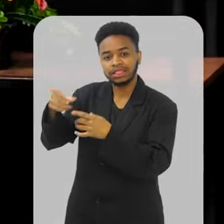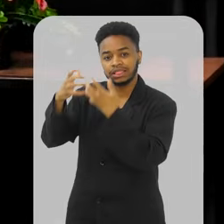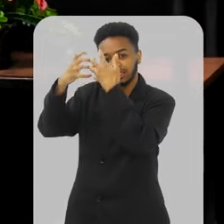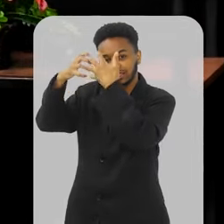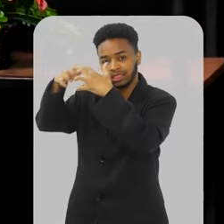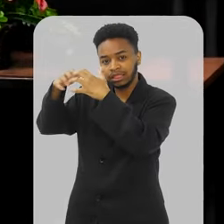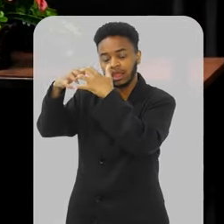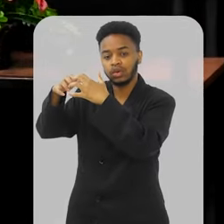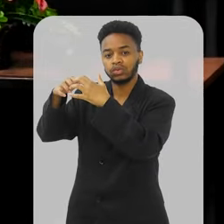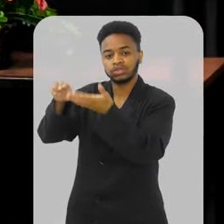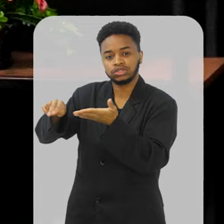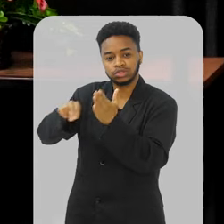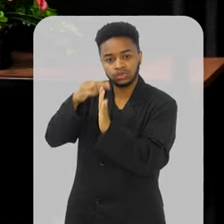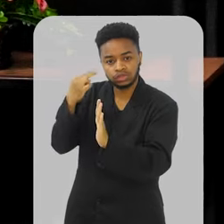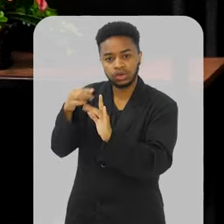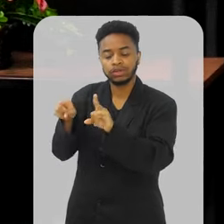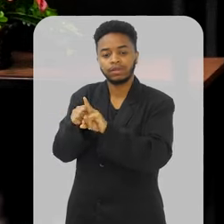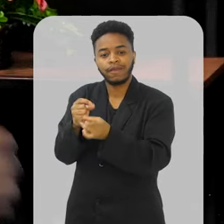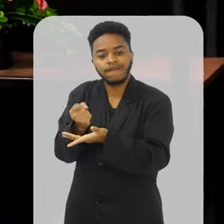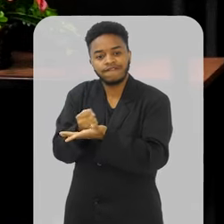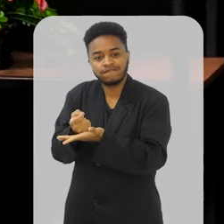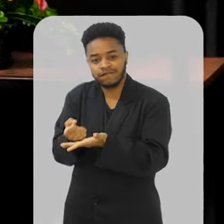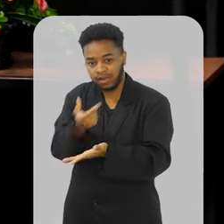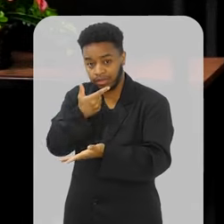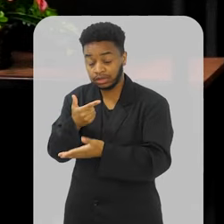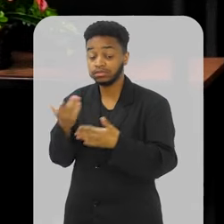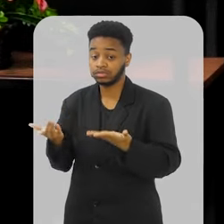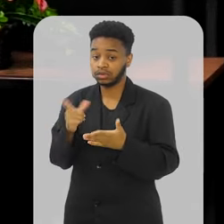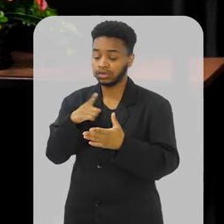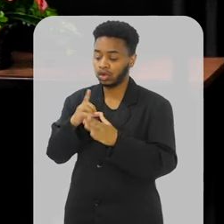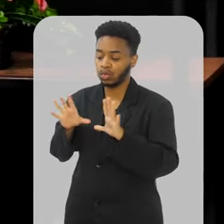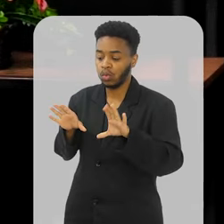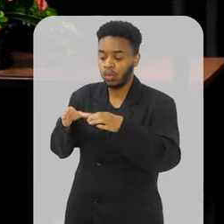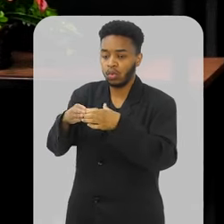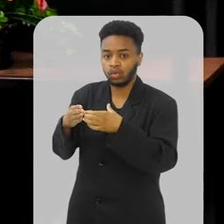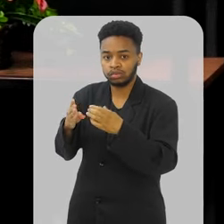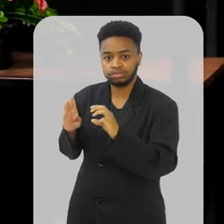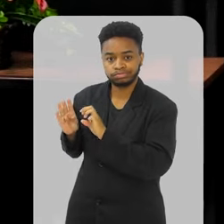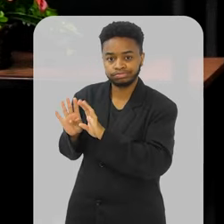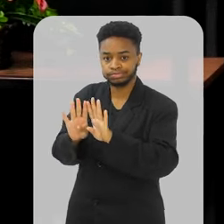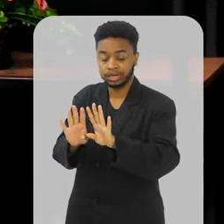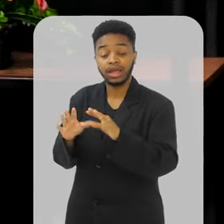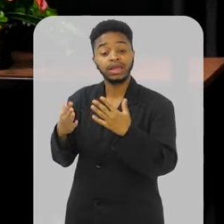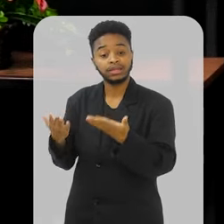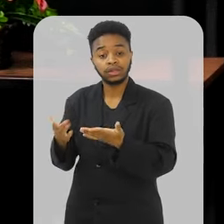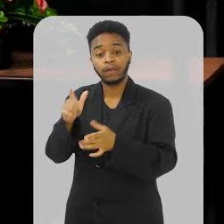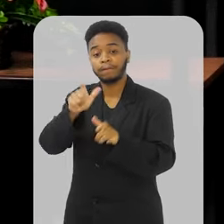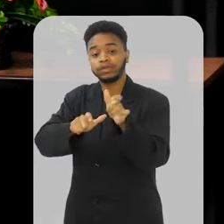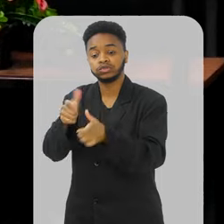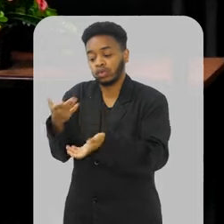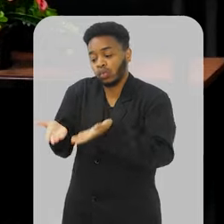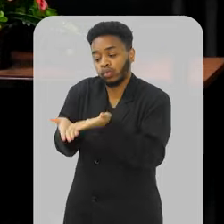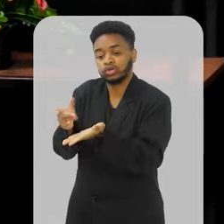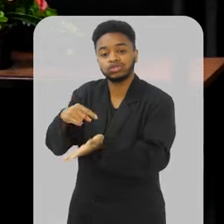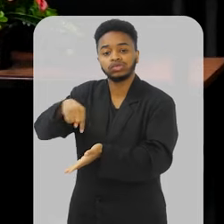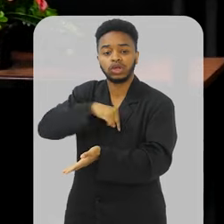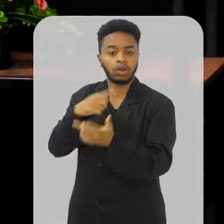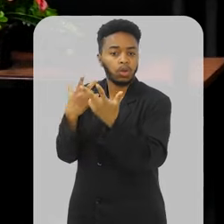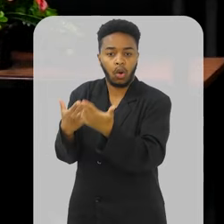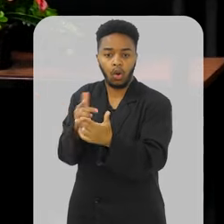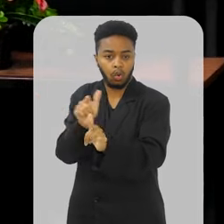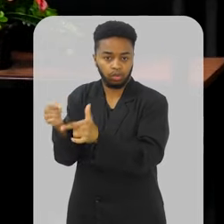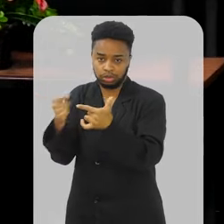neurocirurgião farmacêuticos formamos esse grupo paraa formação então ali você era tratado como um aluno